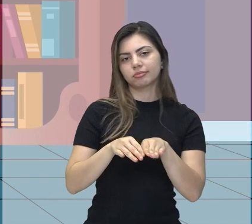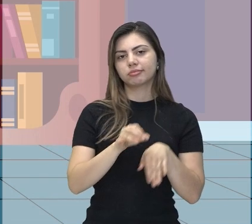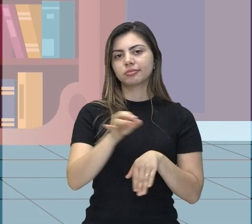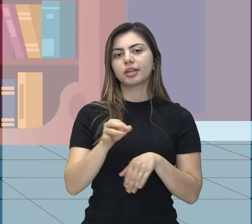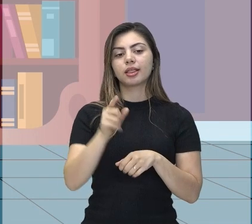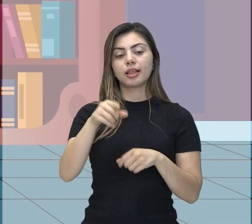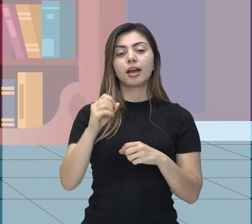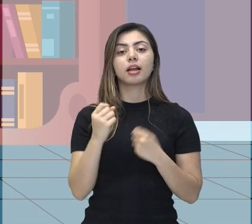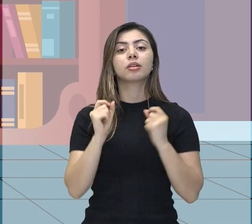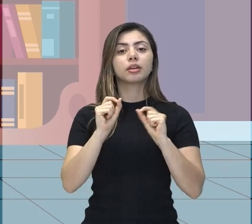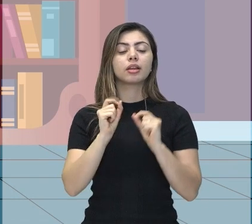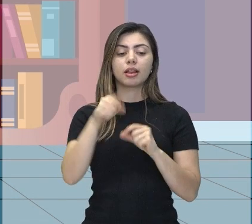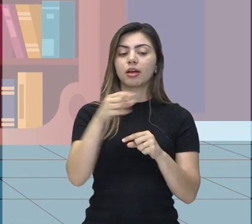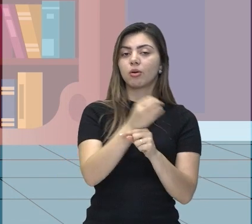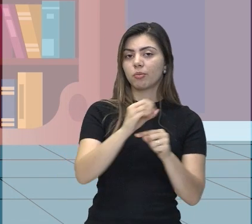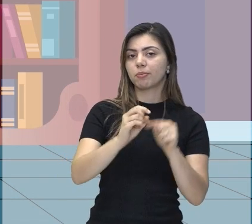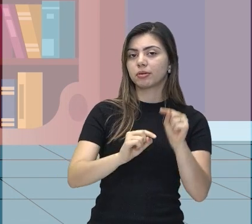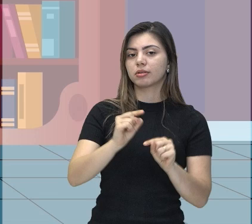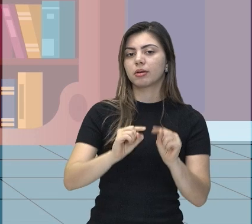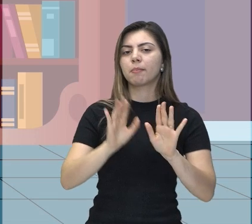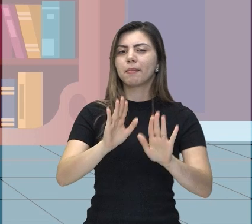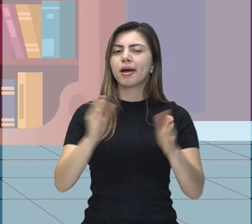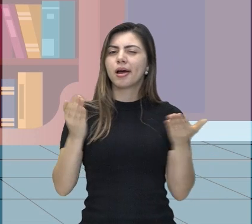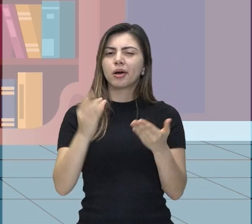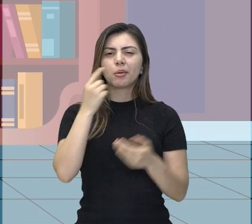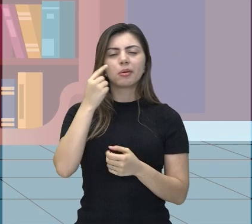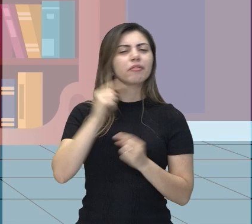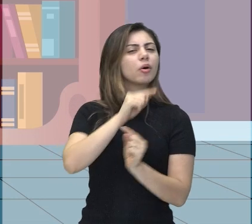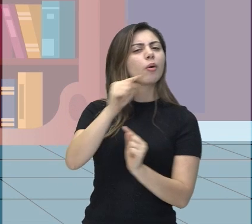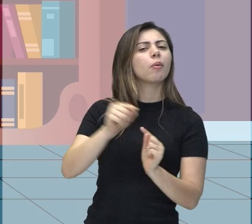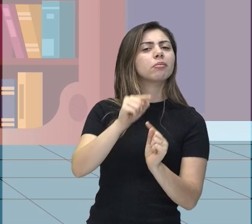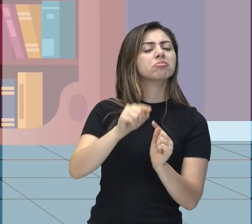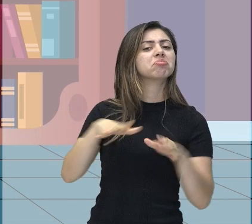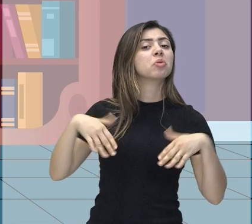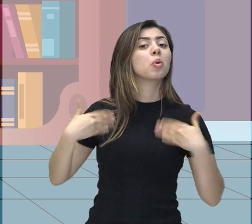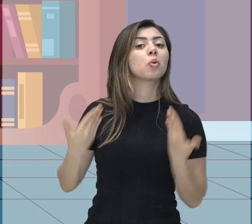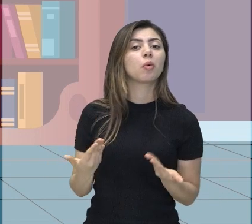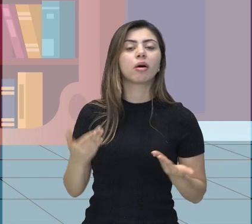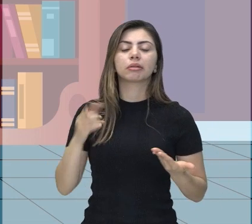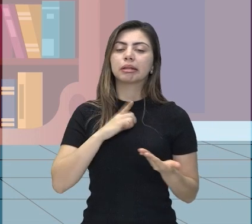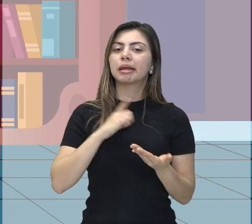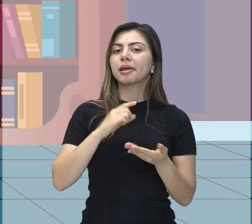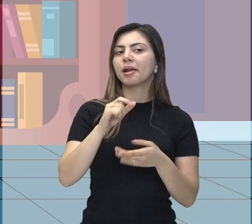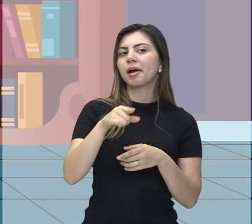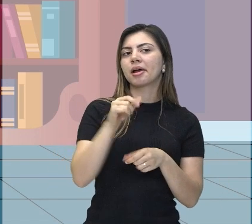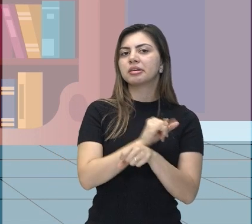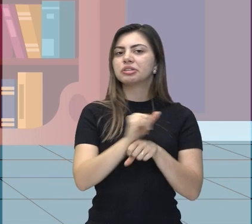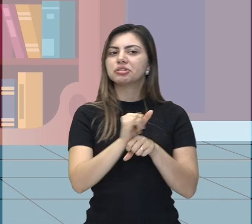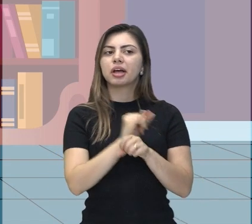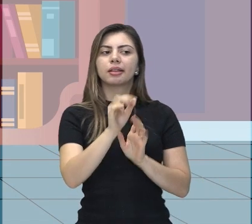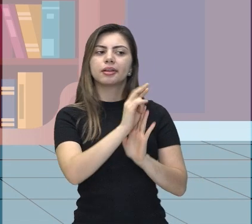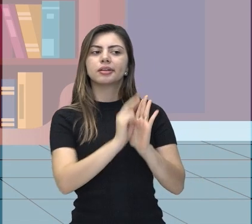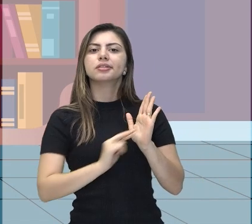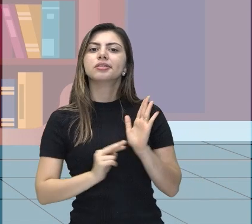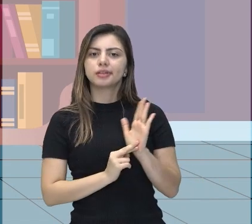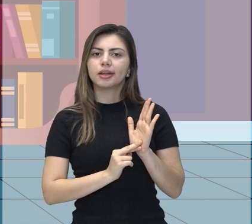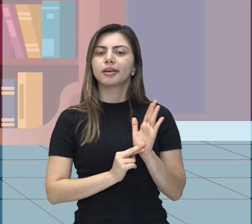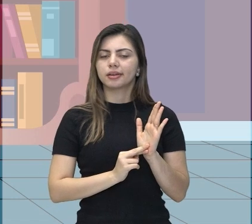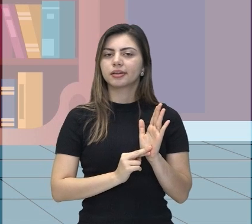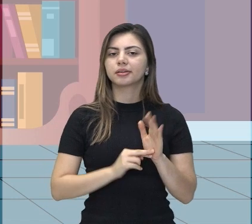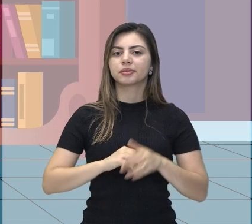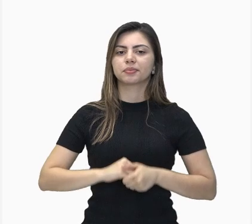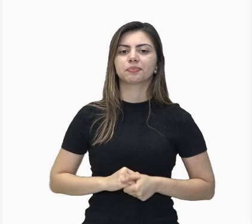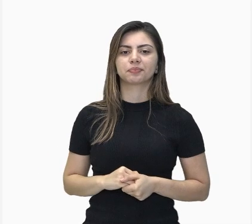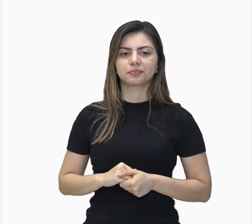orgânicos. Agora a gente vai ver qual é o objetivo, né, desse método aí para a gente nomear os compostos